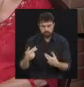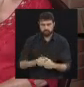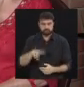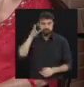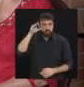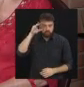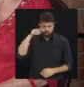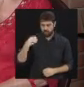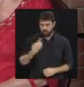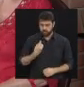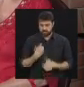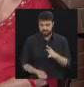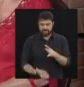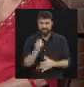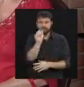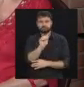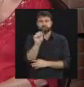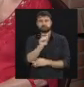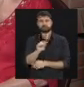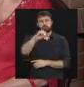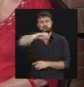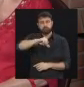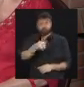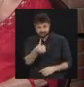Curiosamente, nossa associação é de 96.